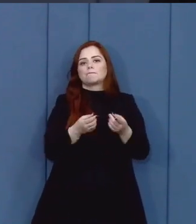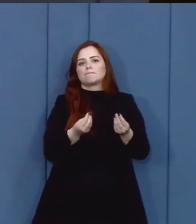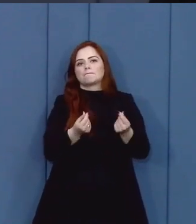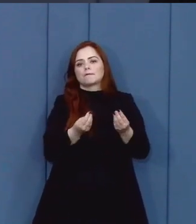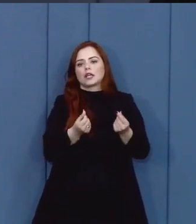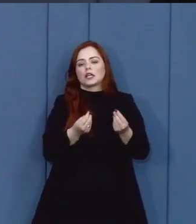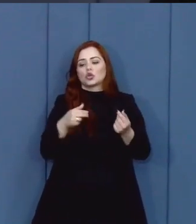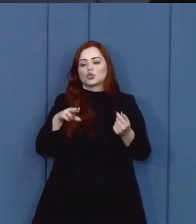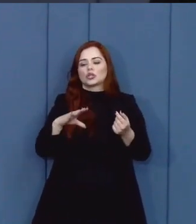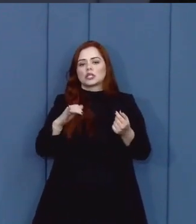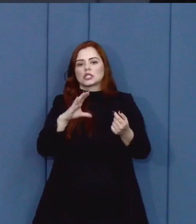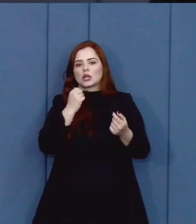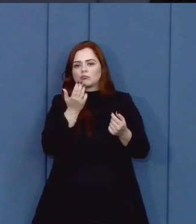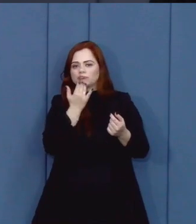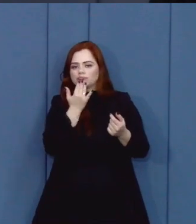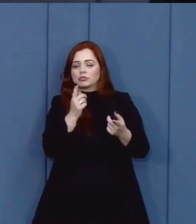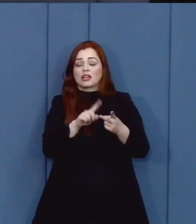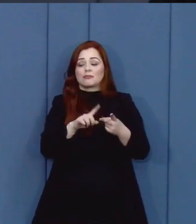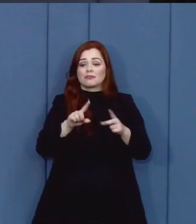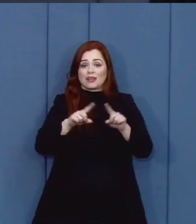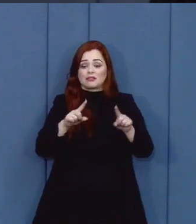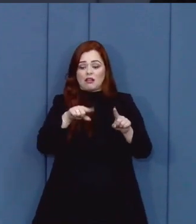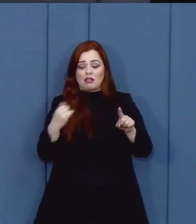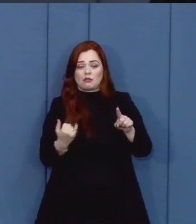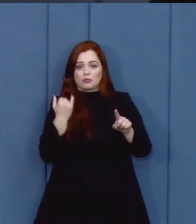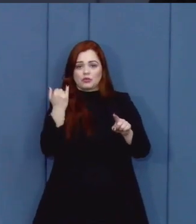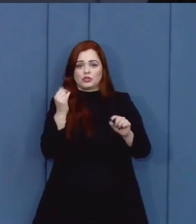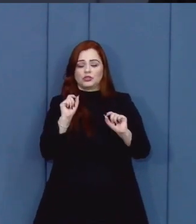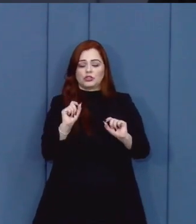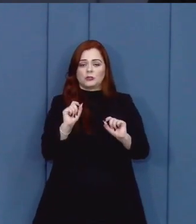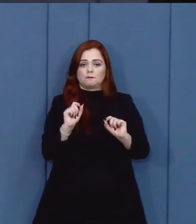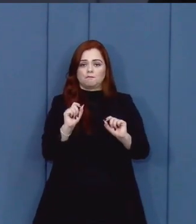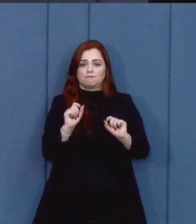a questão da nutrição. Mas é importante assim que